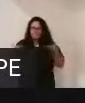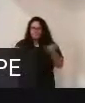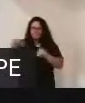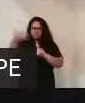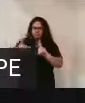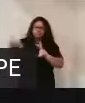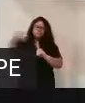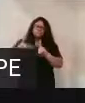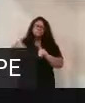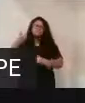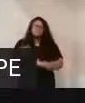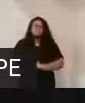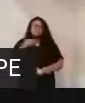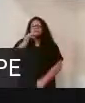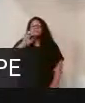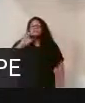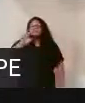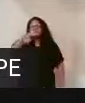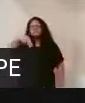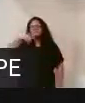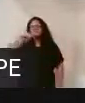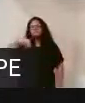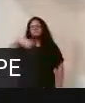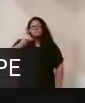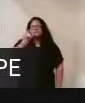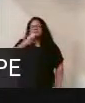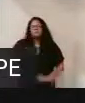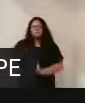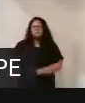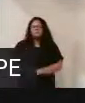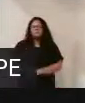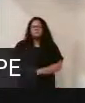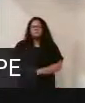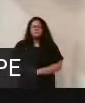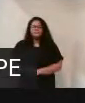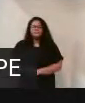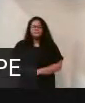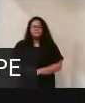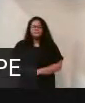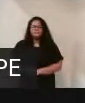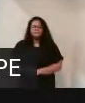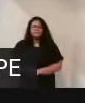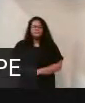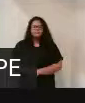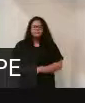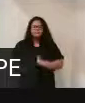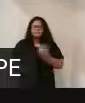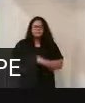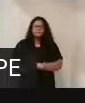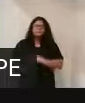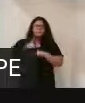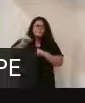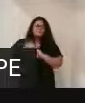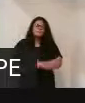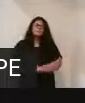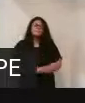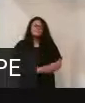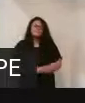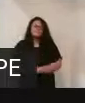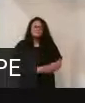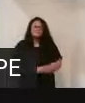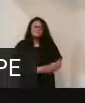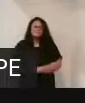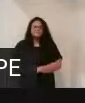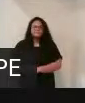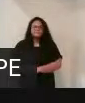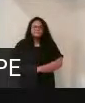doutor Fernando da Silva Bernardes, ele que é doutor em saneamento ambiental de recursos hídricos